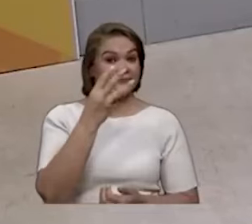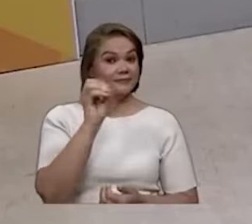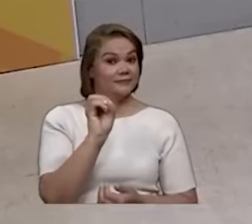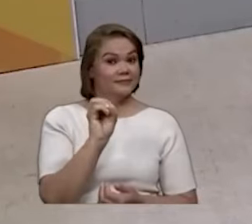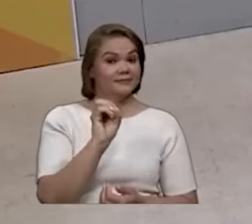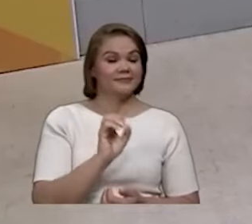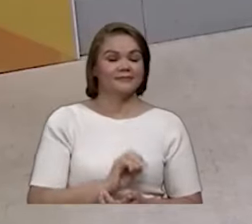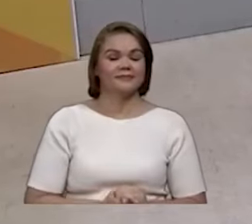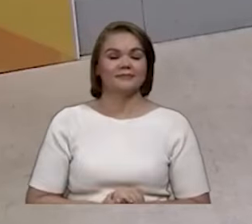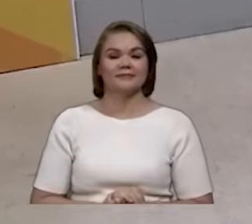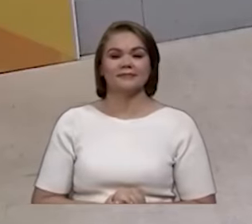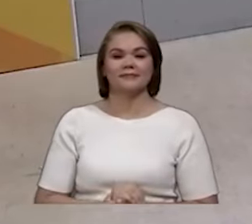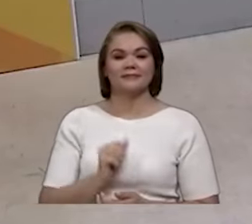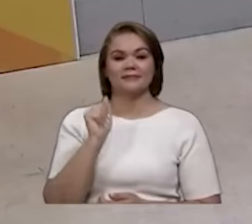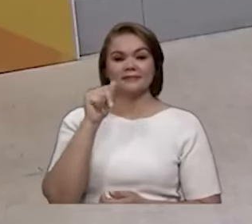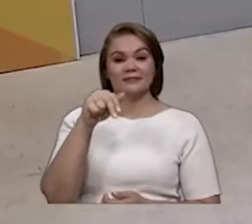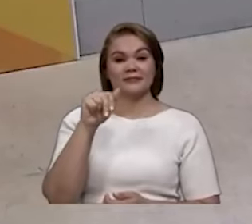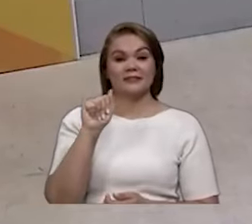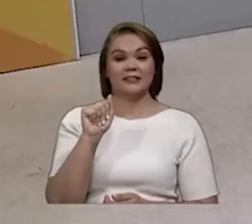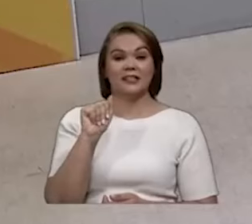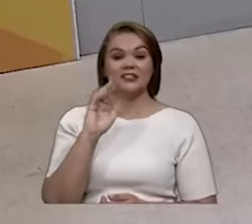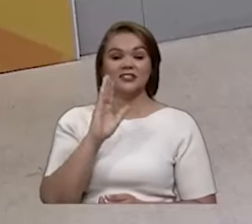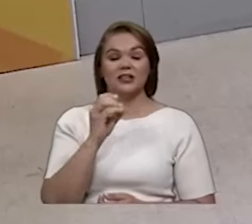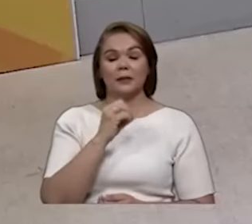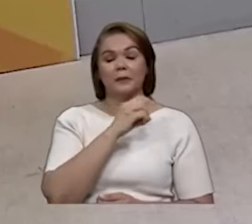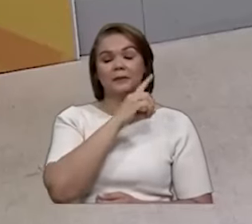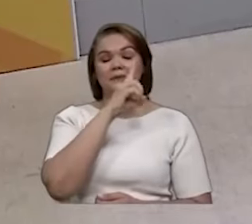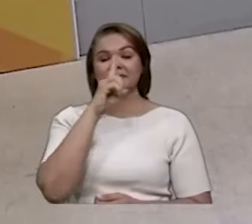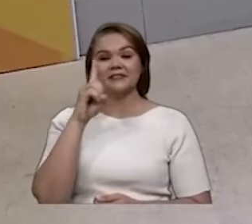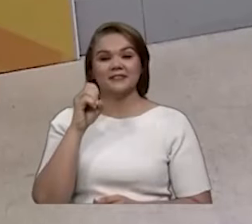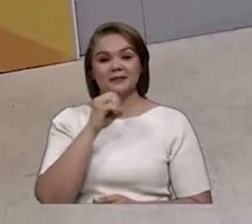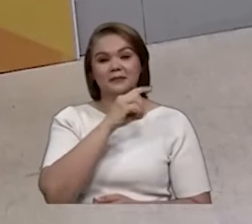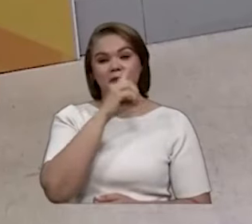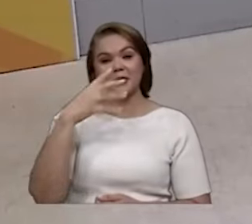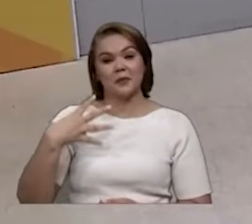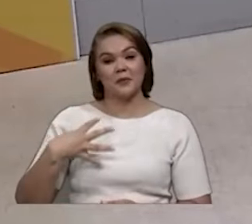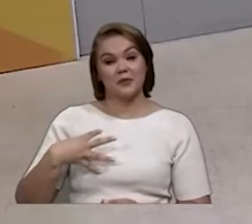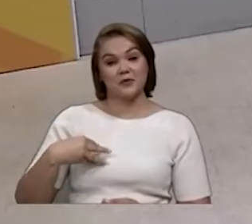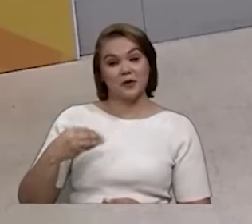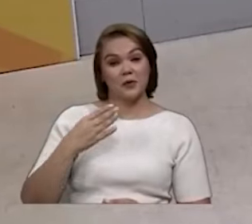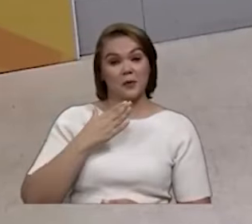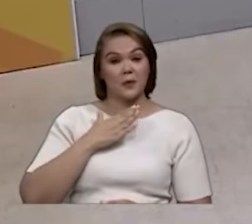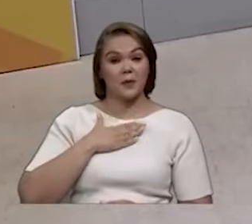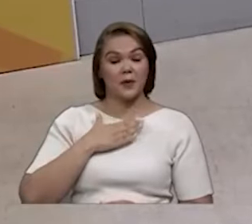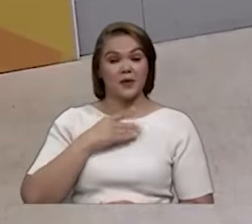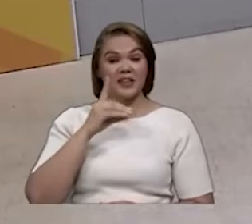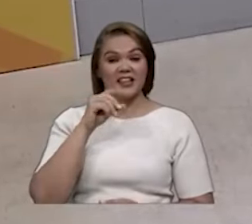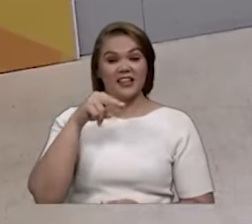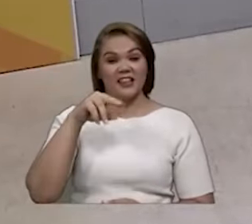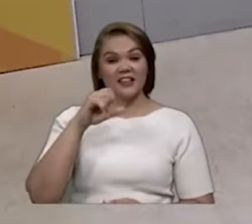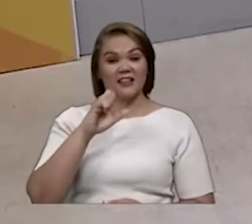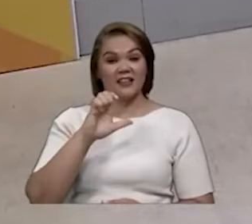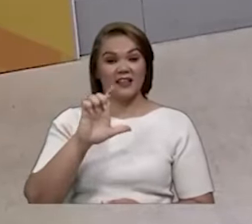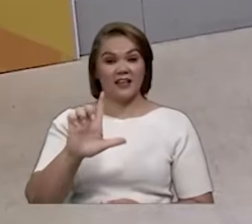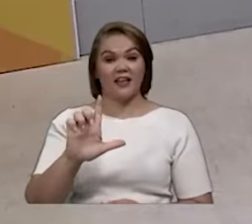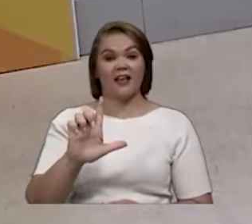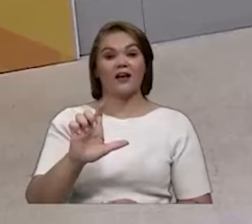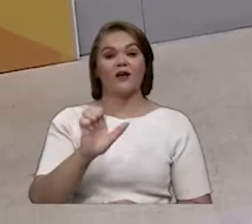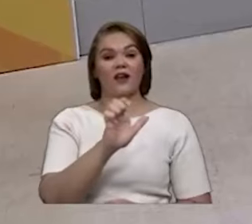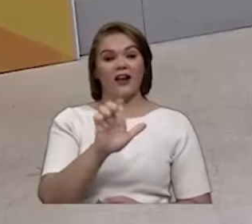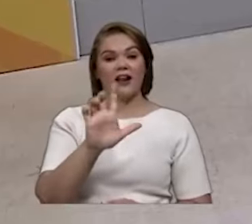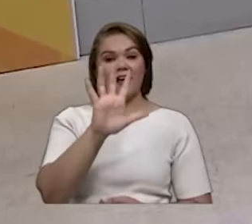30. A Ana Paula já tá aqui. Bom dia. Bom dia pro meu filho Daniel. Povoado Urubutinga em